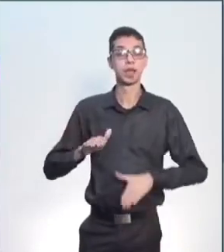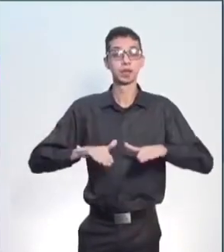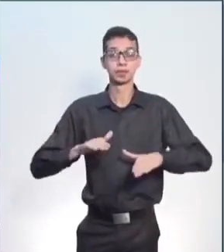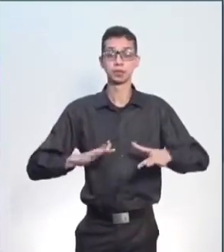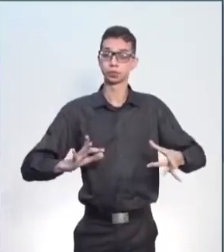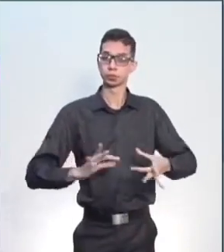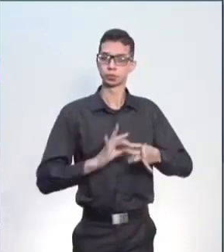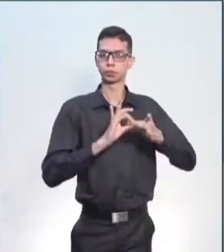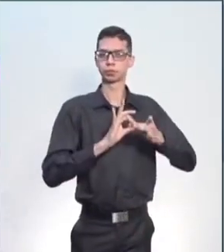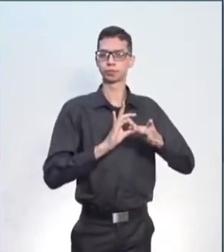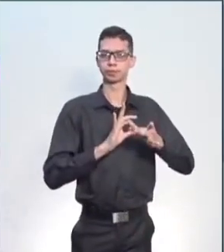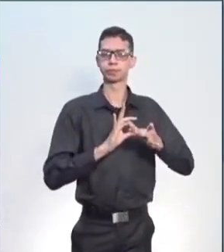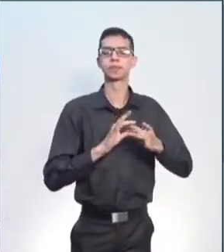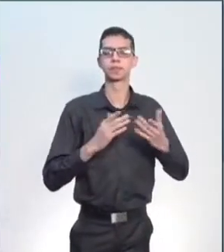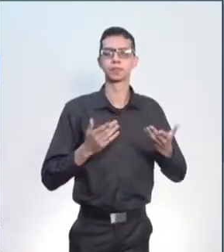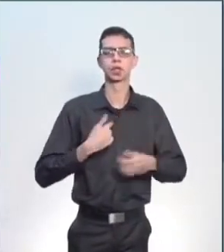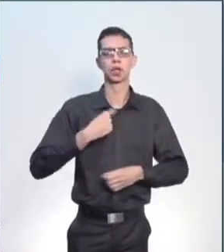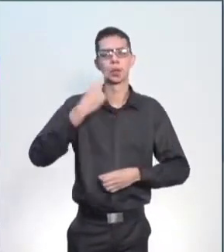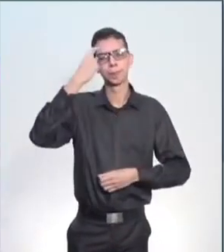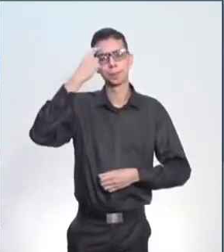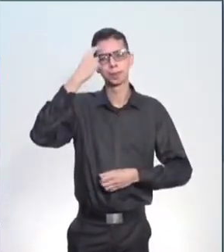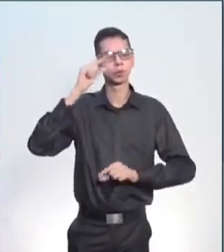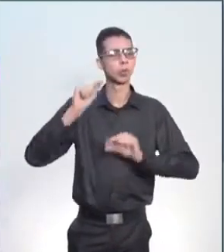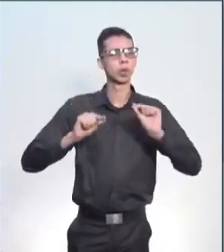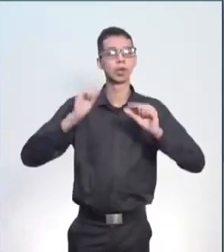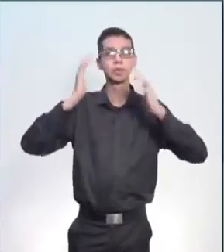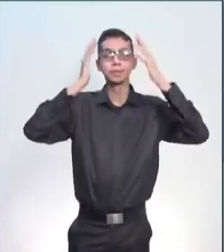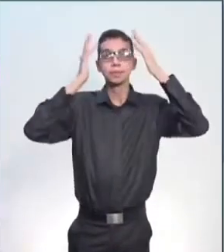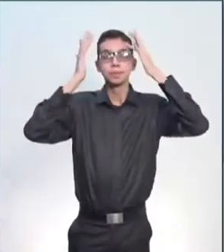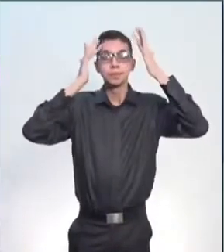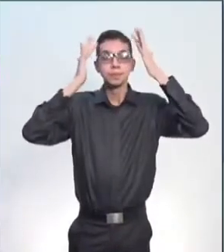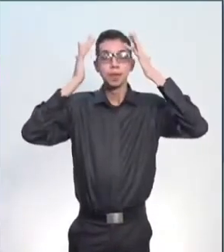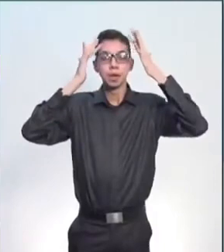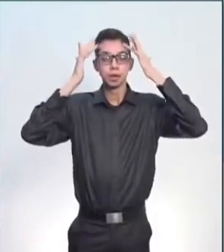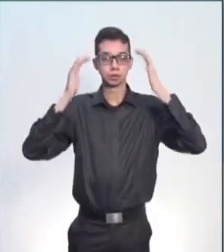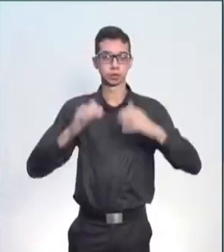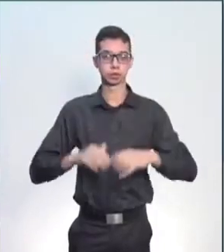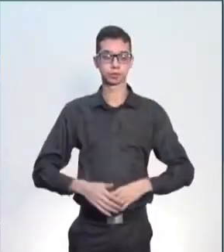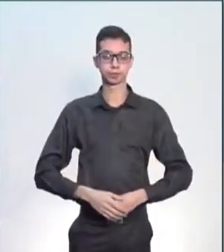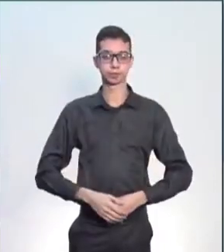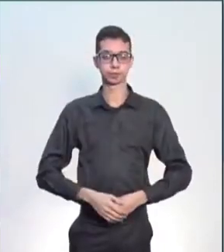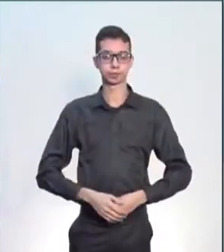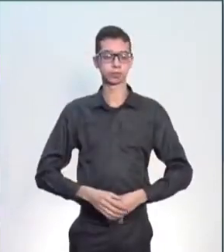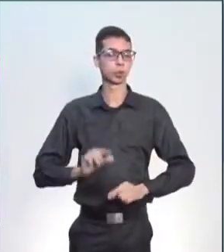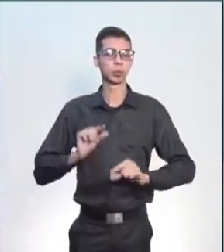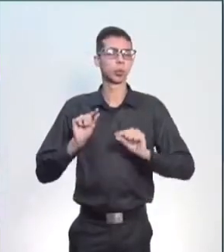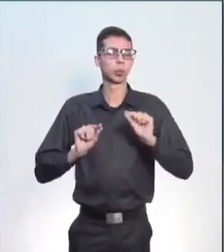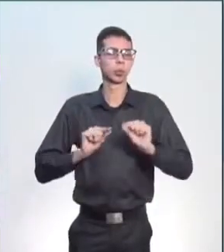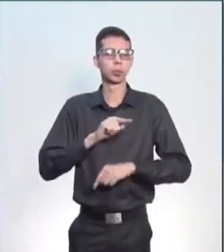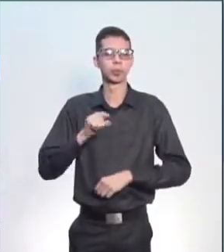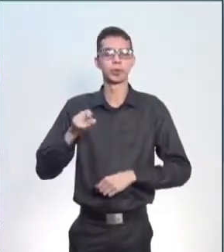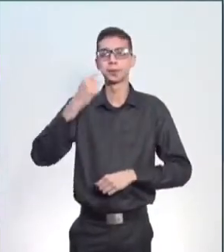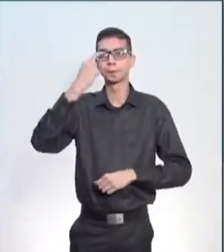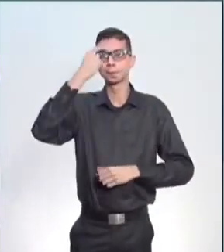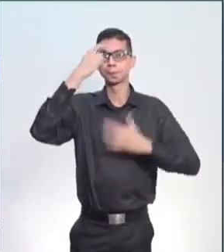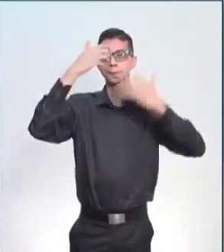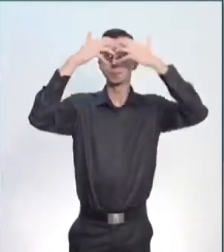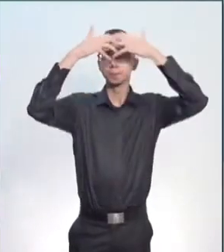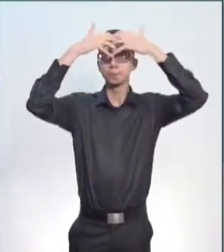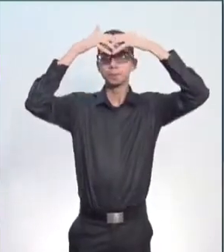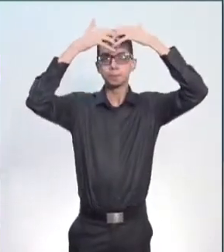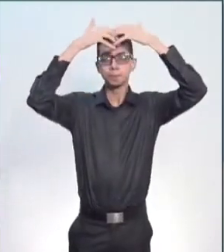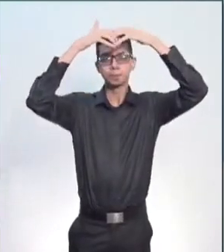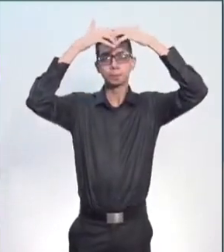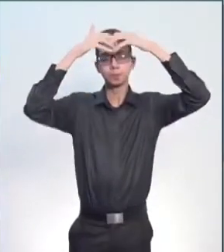né? O que que a gente pode imaginar? O que que essas situações nos inspiram, né? O que que a gente pode